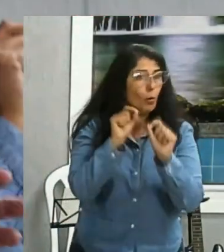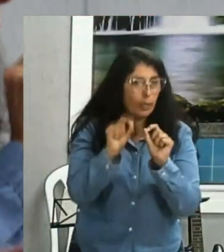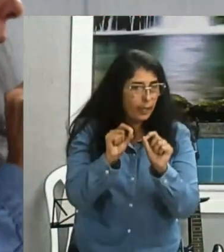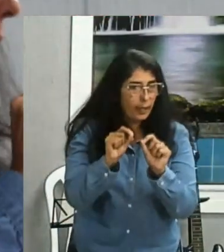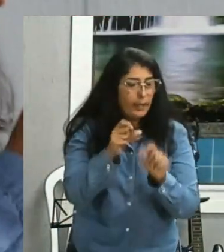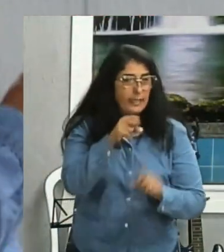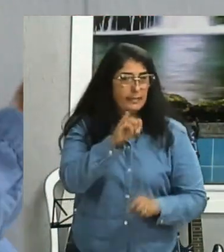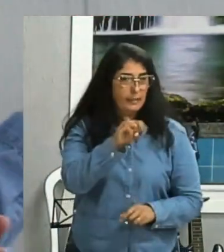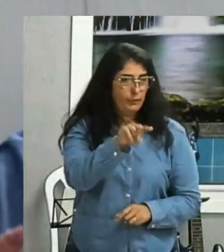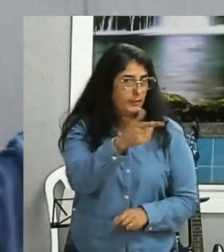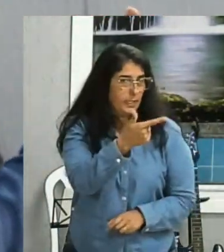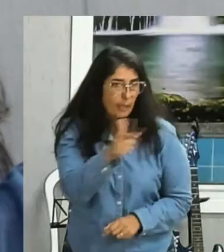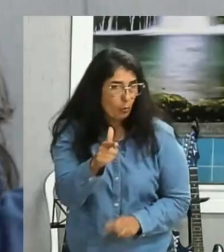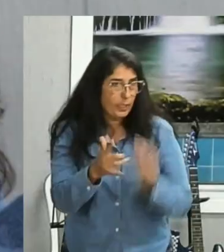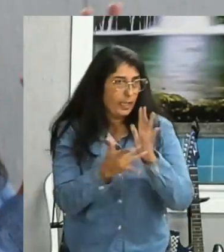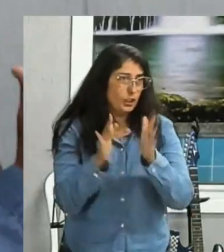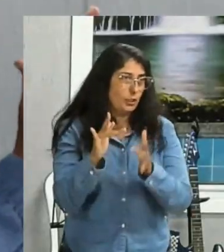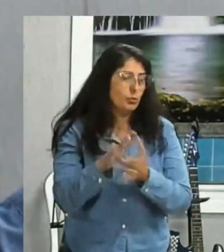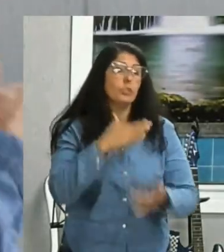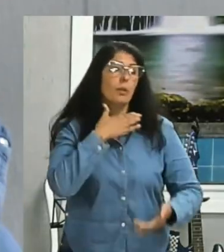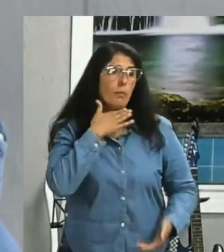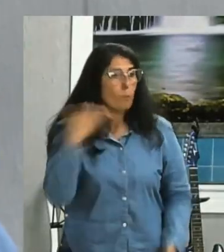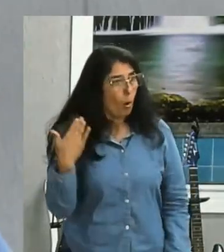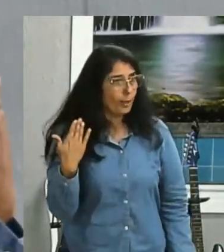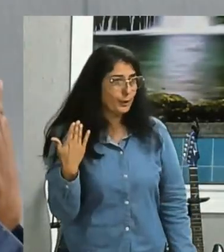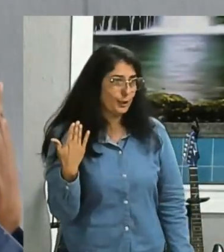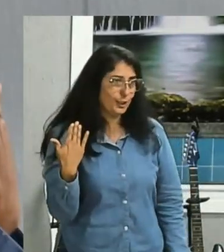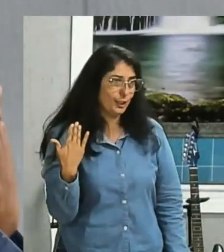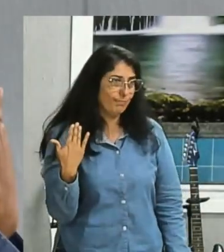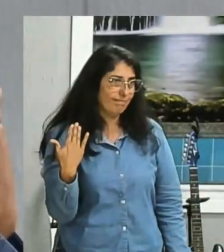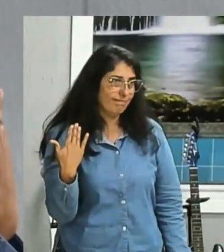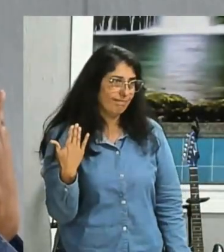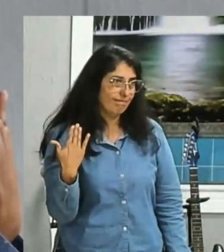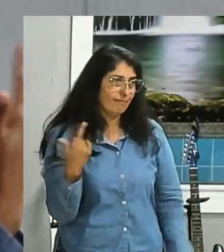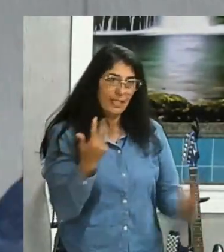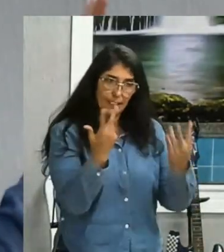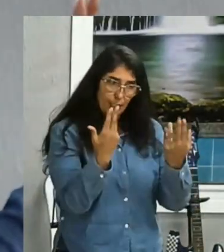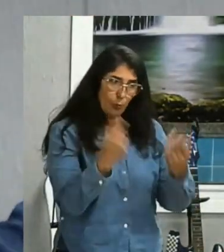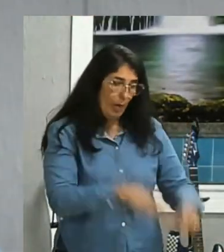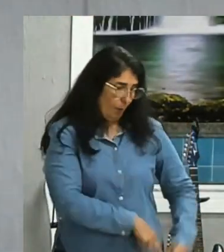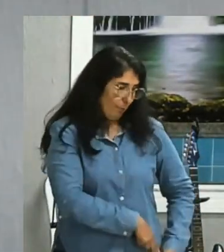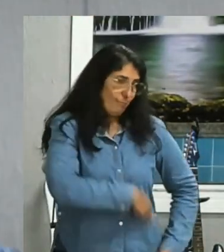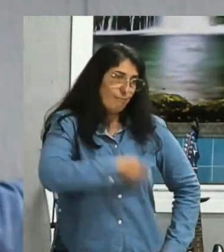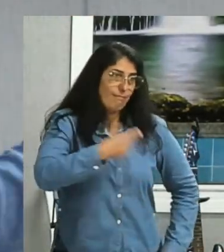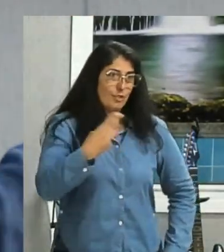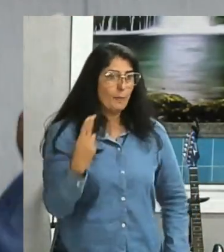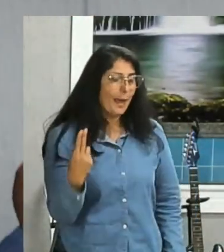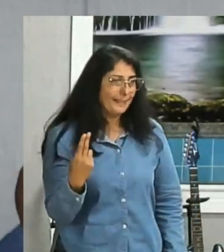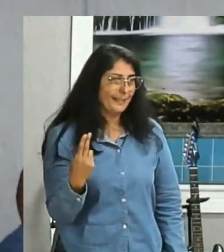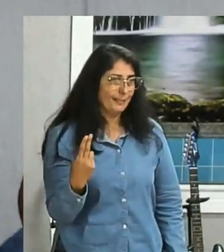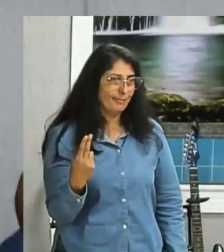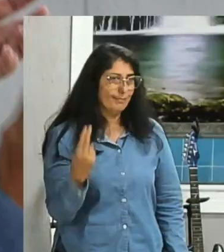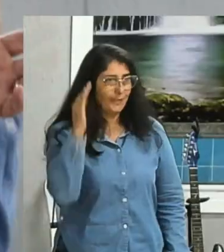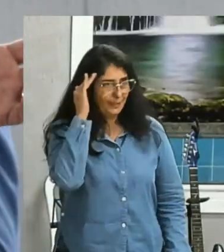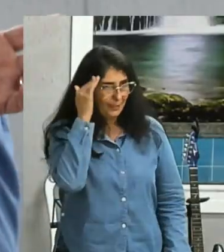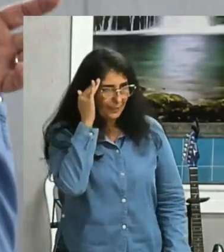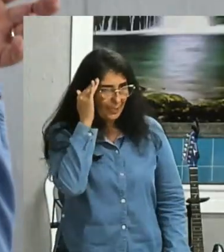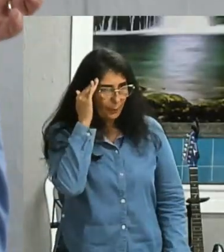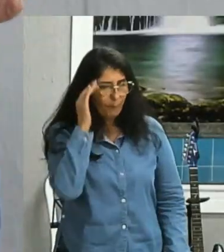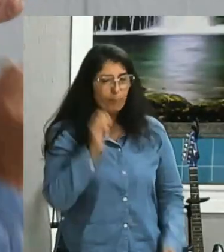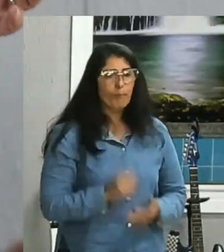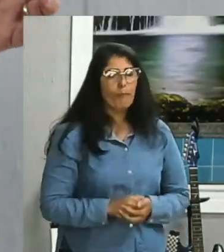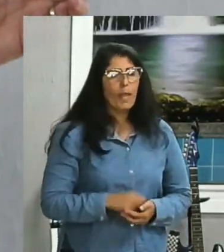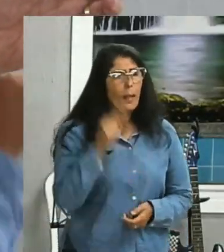acham que em algum momento da história o exército da Rússia vai se juntar com o exército